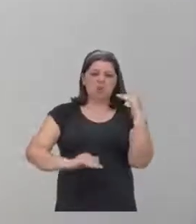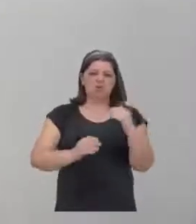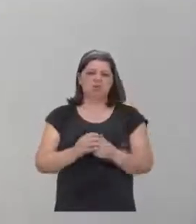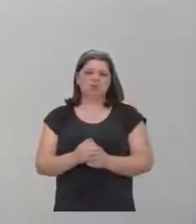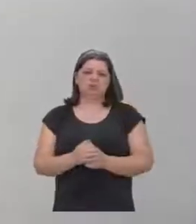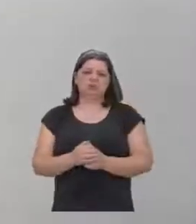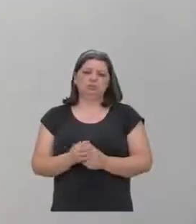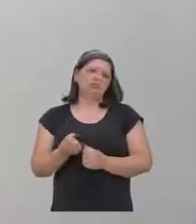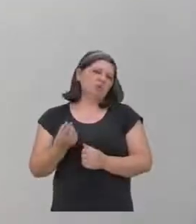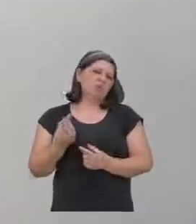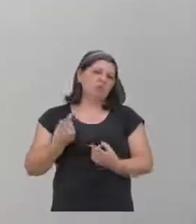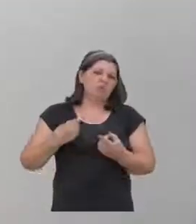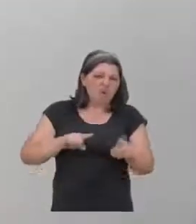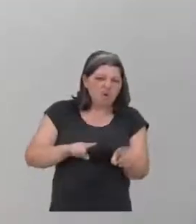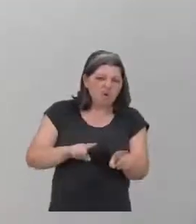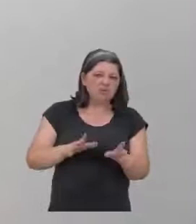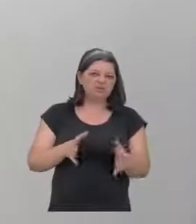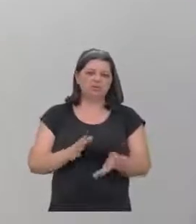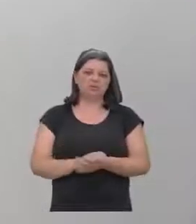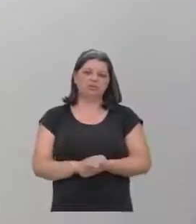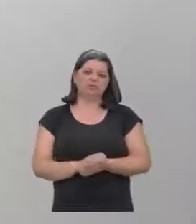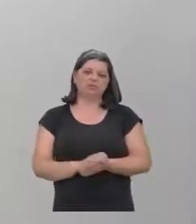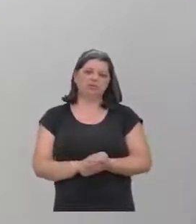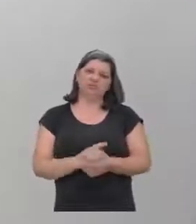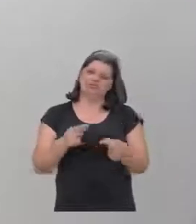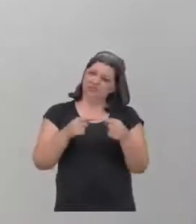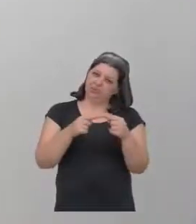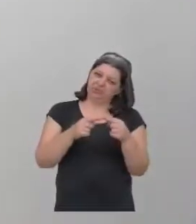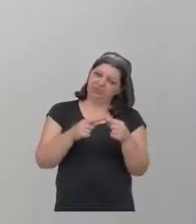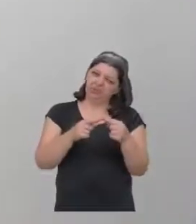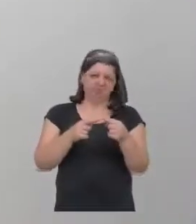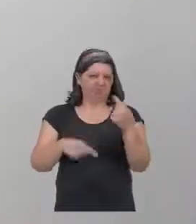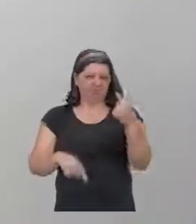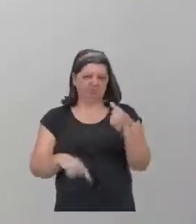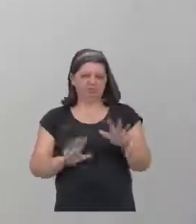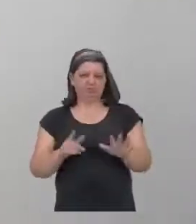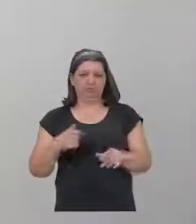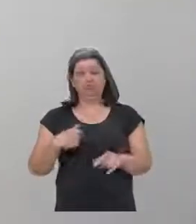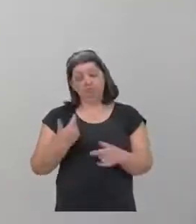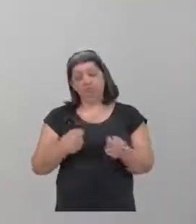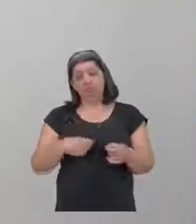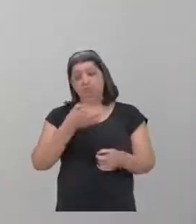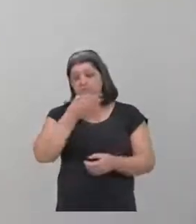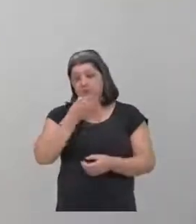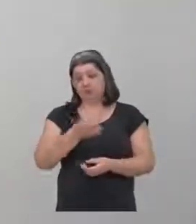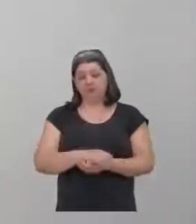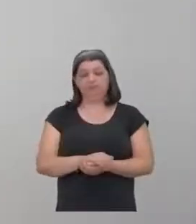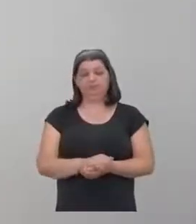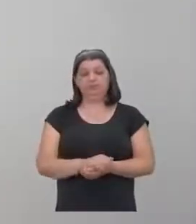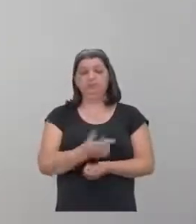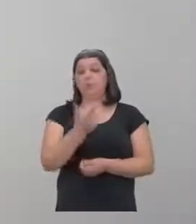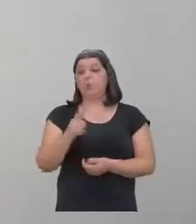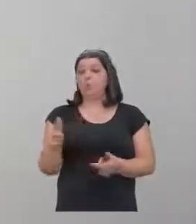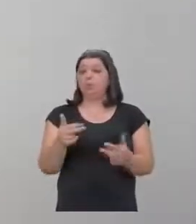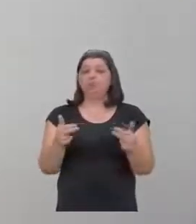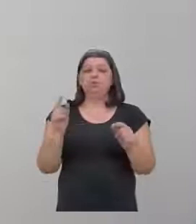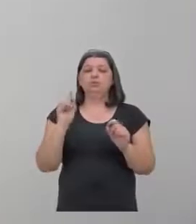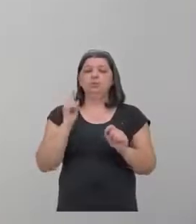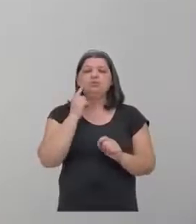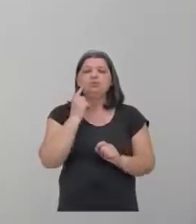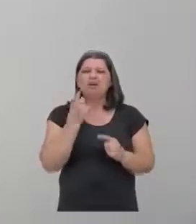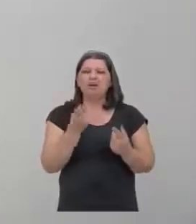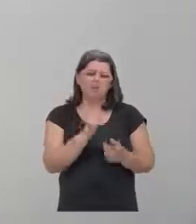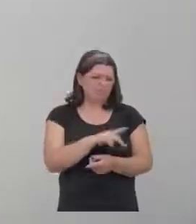aí, não com esses termos, claro, escrevendo, mas se posicionasse. Uma outra coisa, você pensa assim, mas